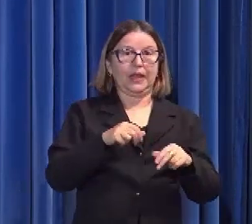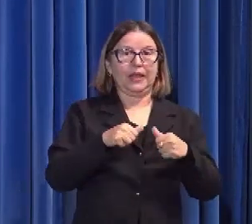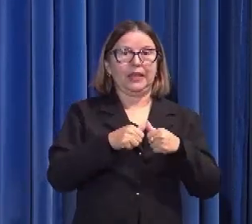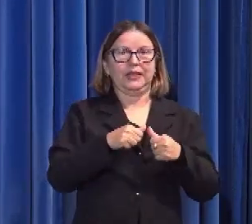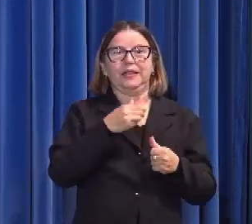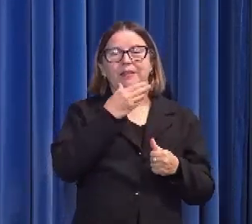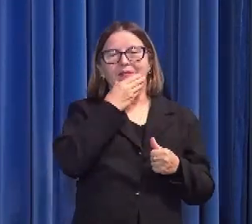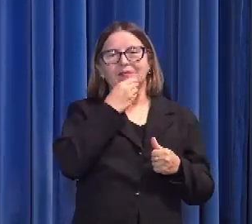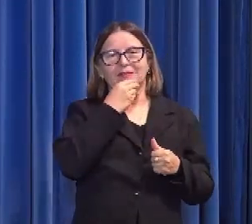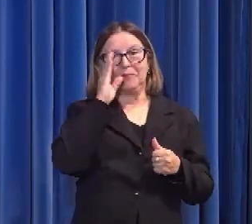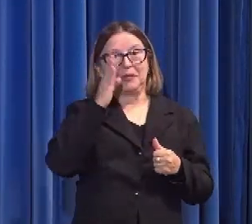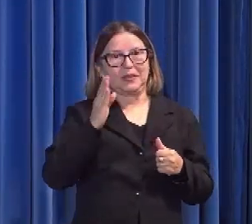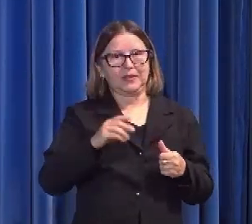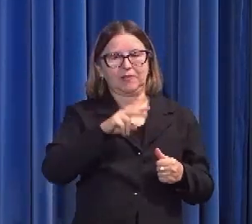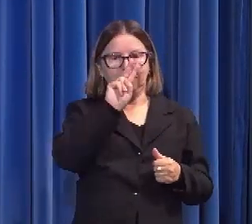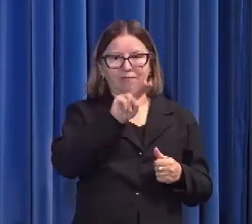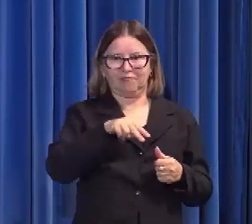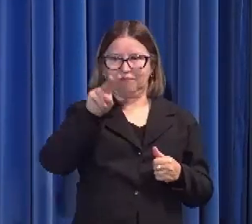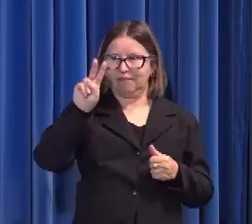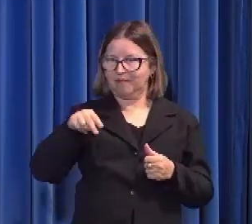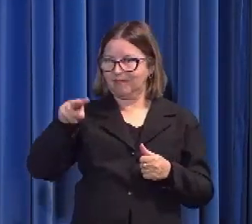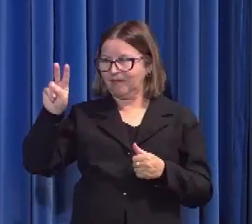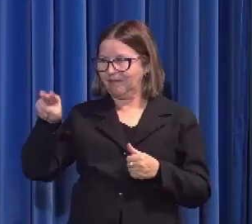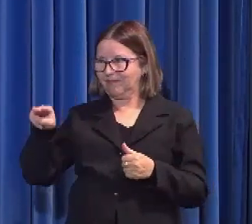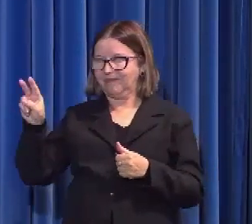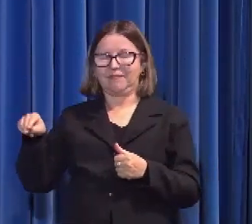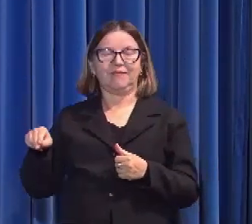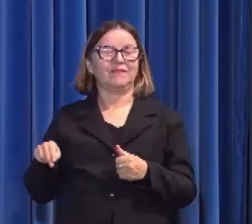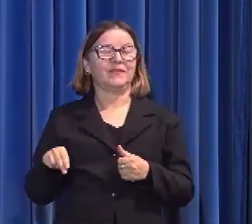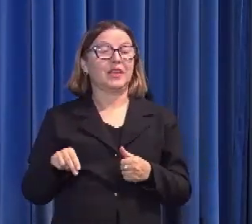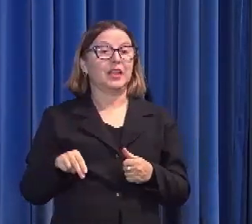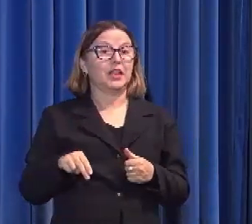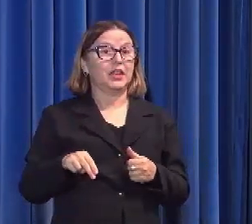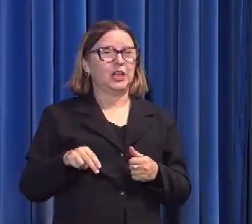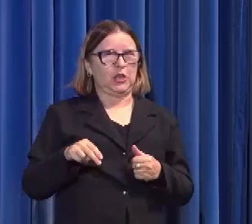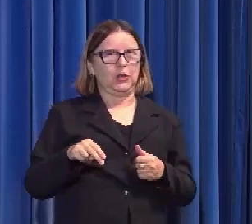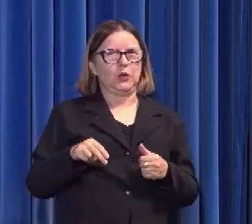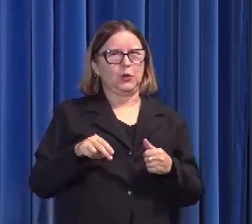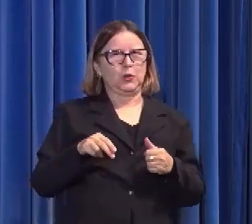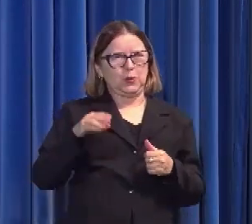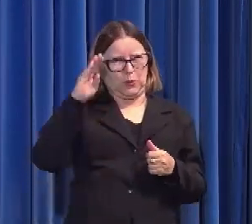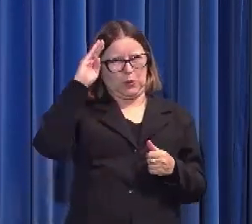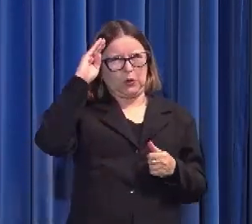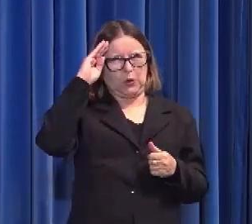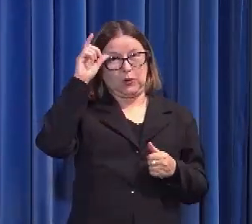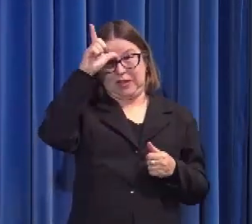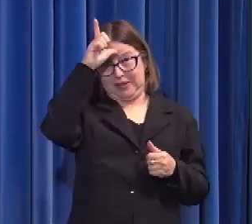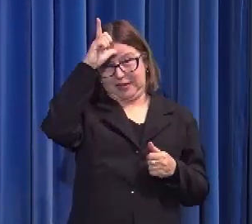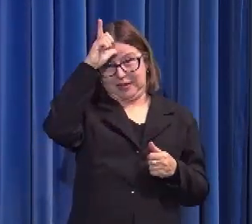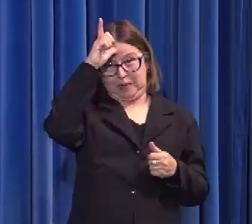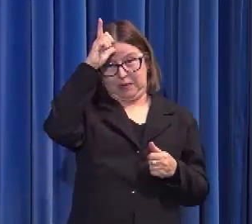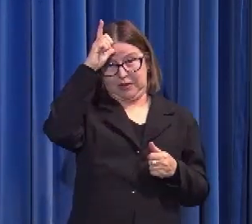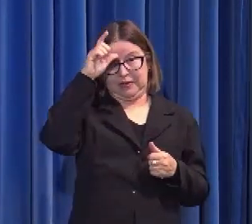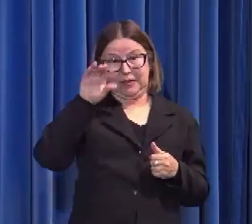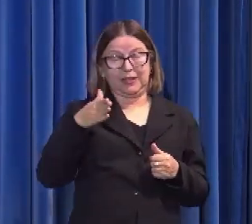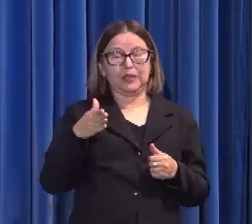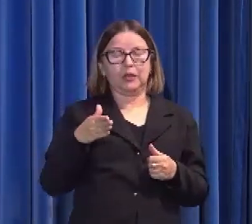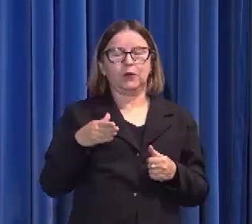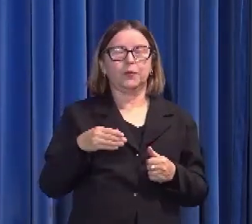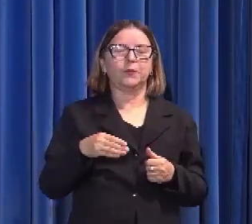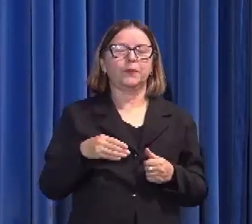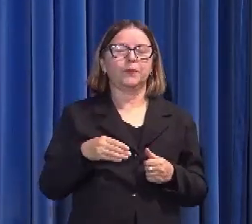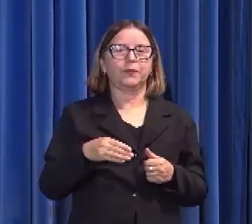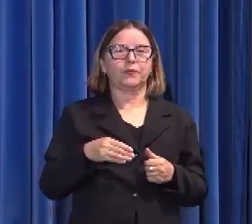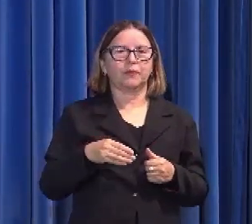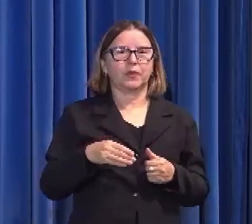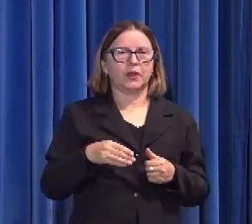trazido para o local lá e eles estavam lá fazendo a revista de repente O sargento viu